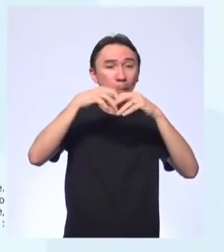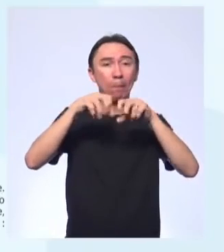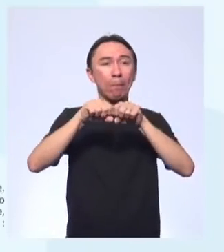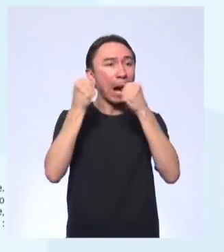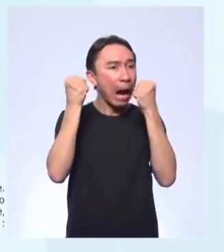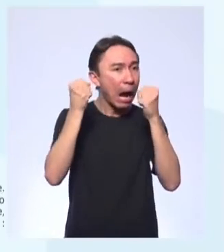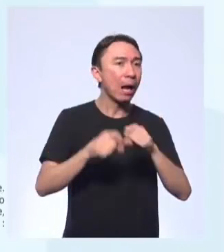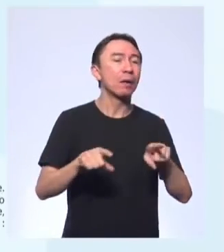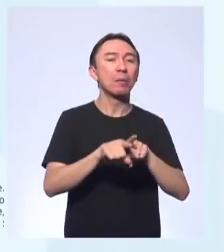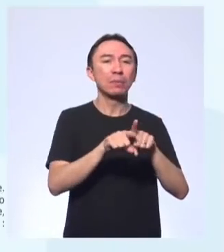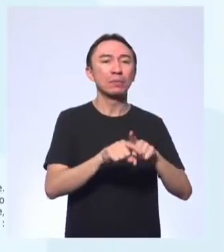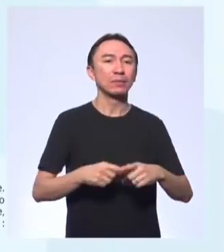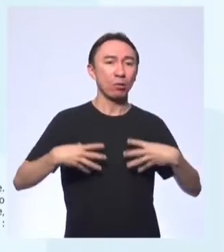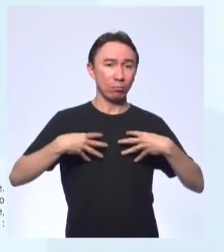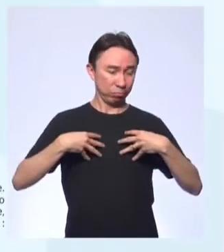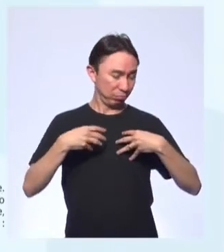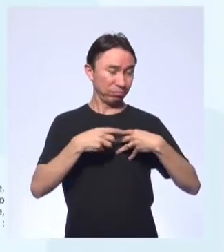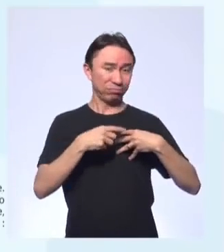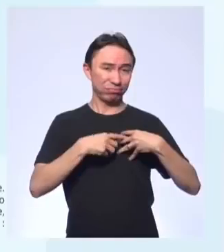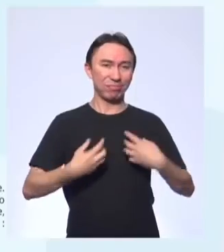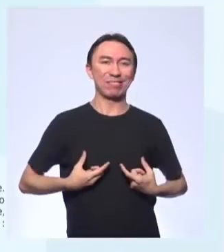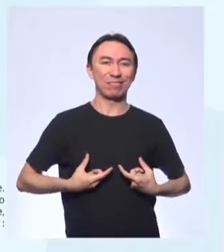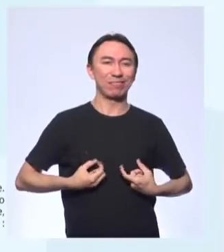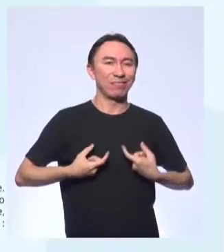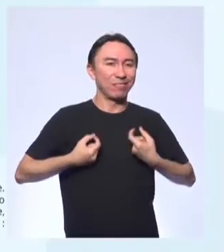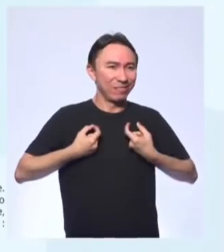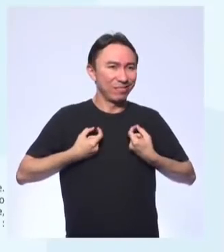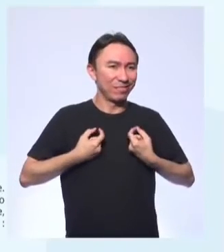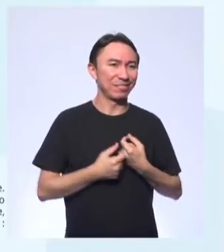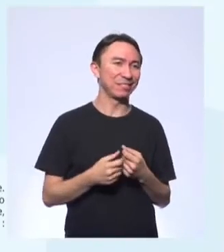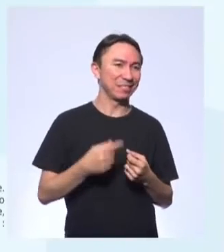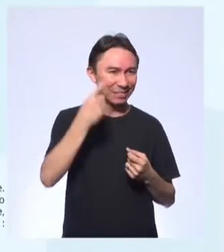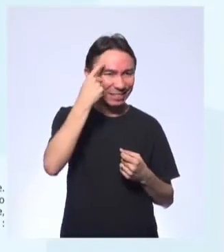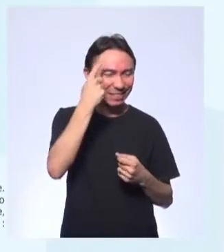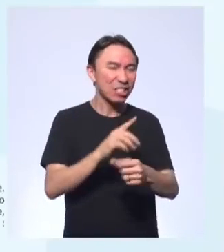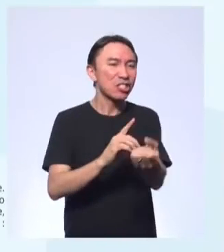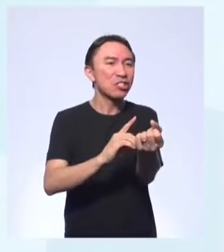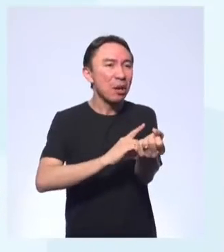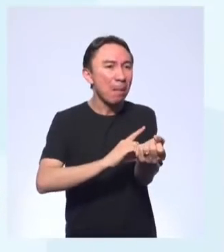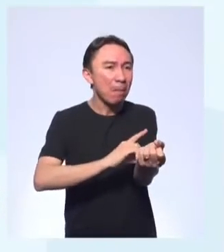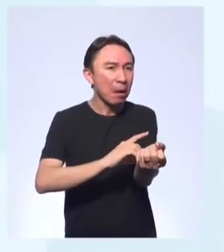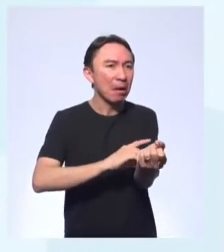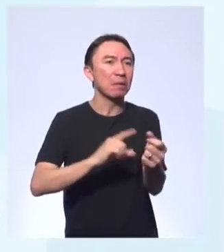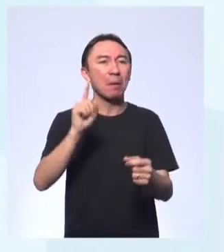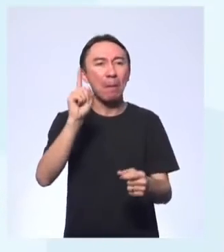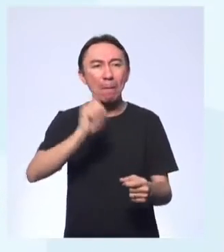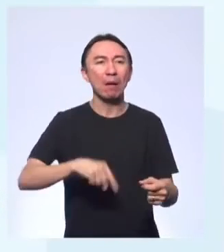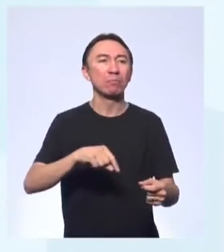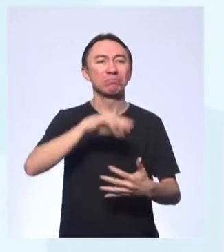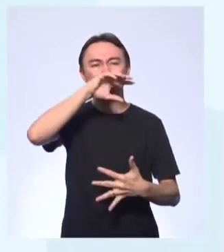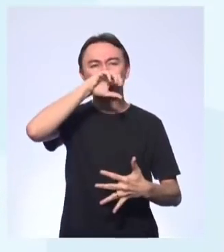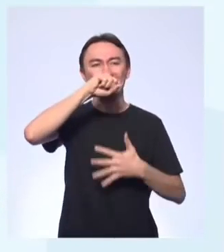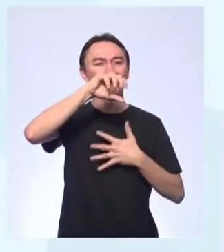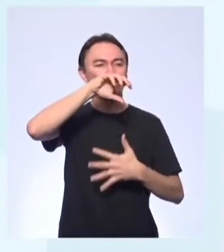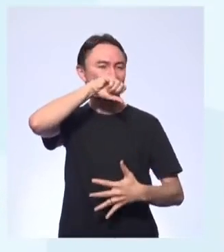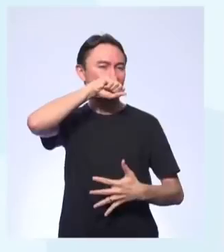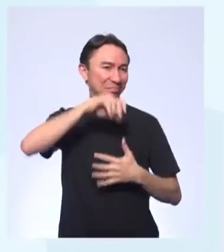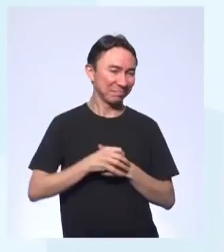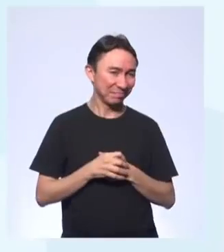são 5 doenças, né, as principais causas aí. E quando a gente olha na